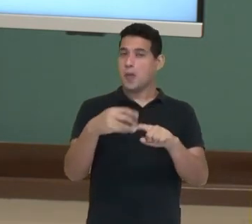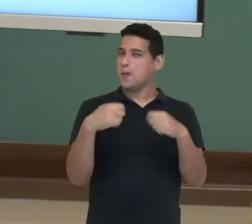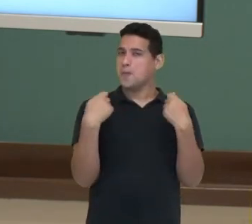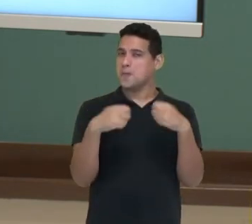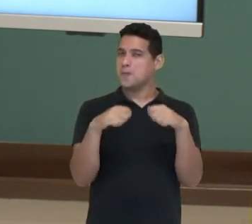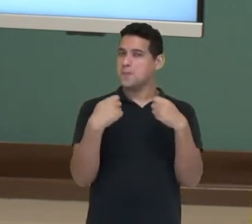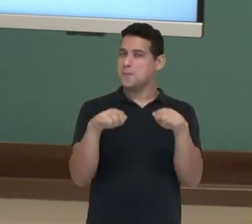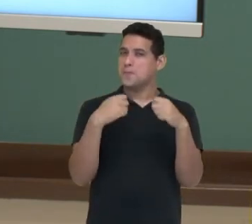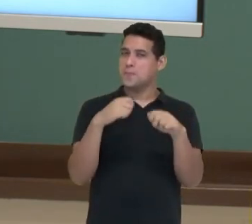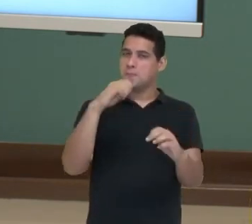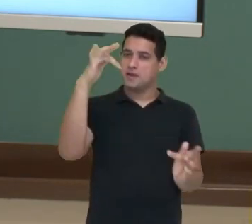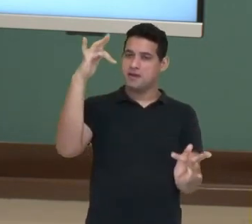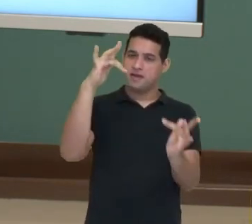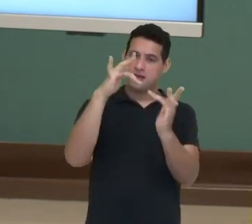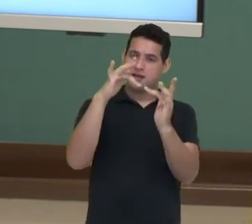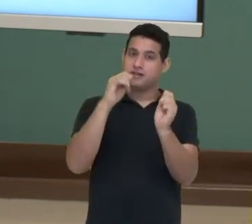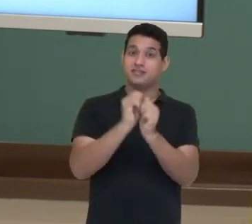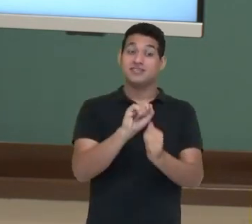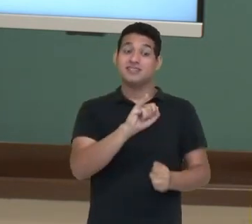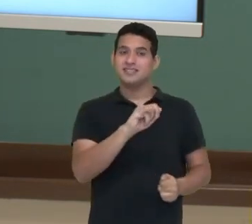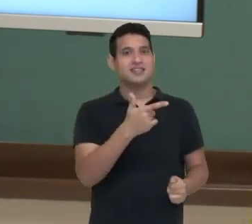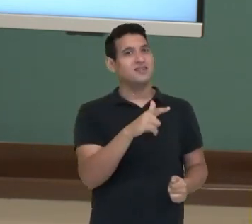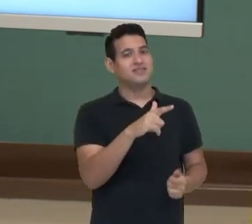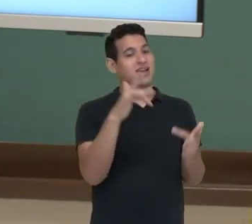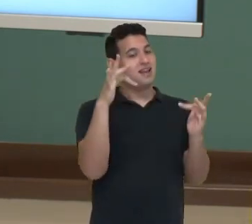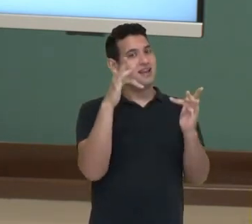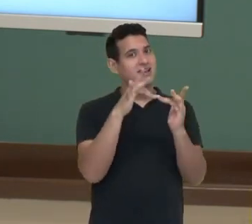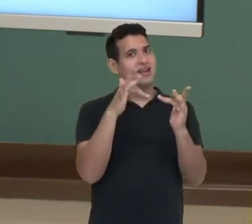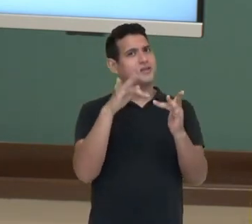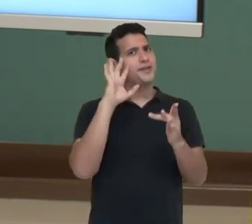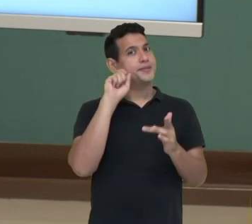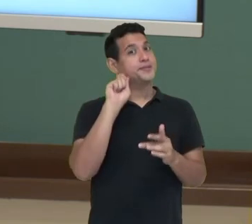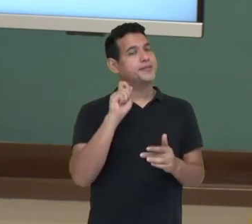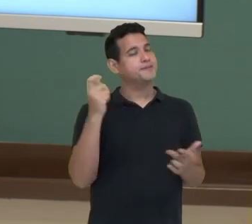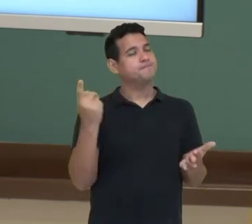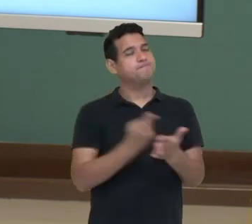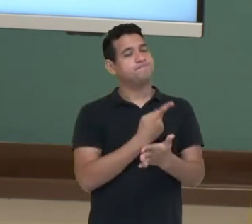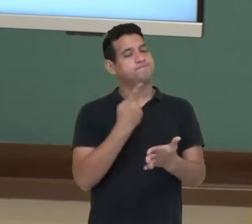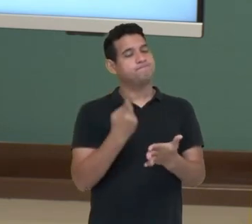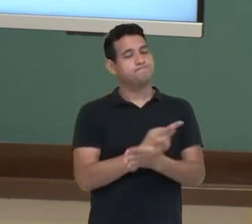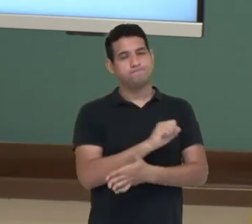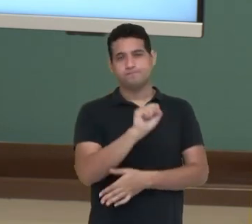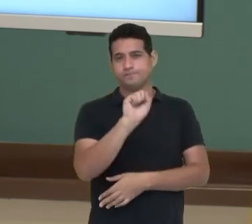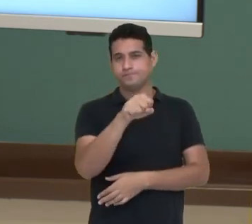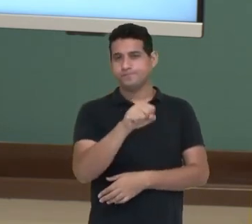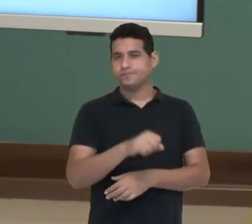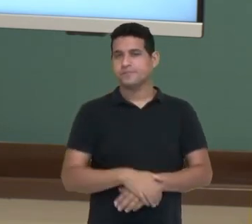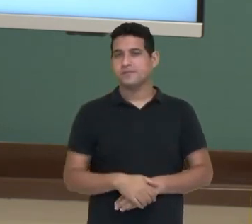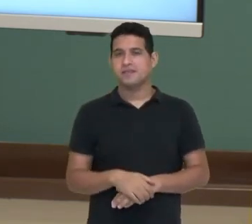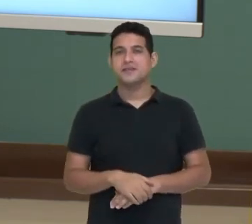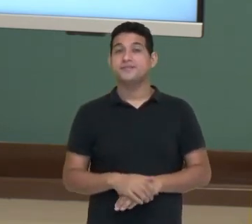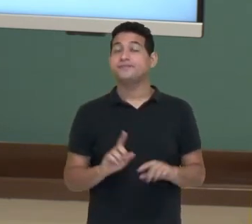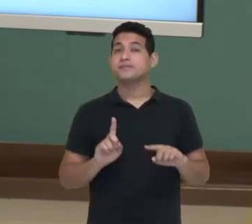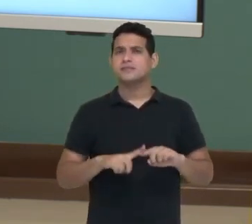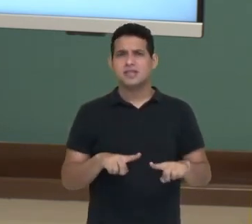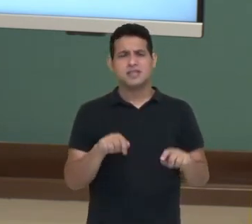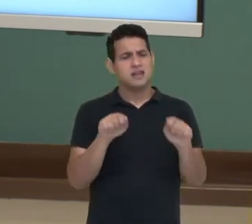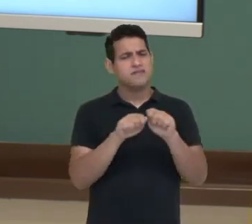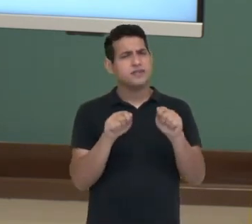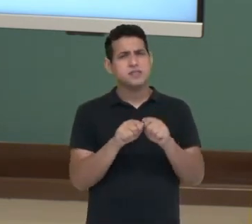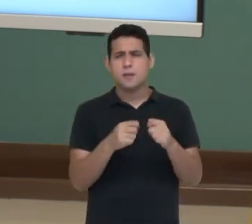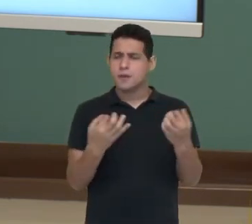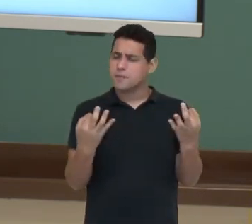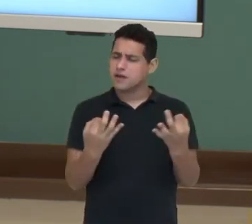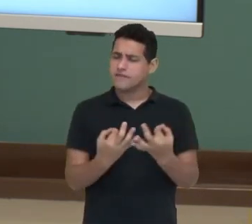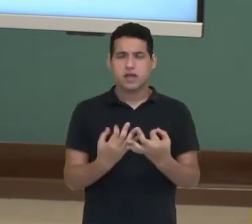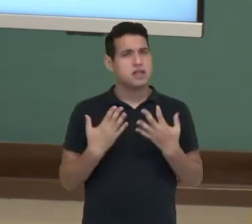estar alinhados. Aquele que não estiver alinhado provavelmente pode estar errado alguma continha, tá bom? Mas se você fizer bem